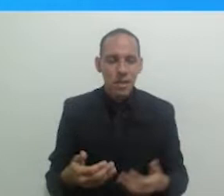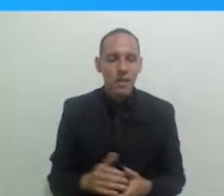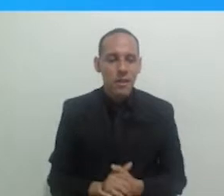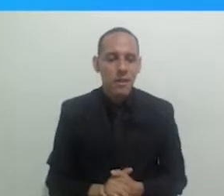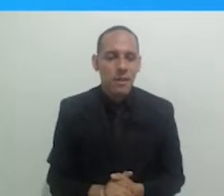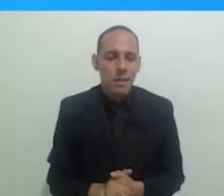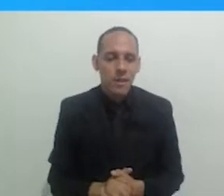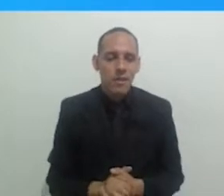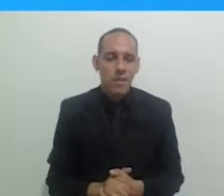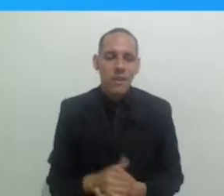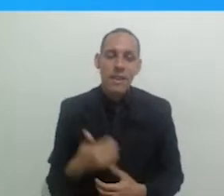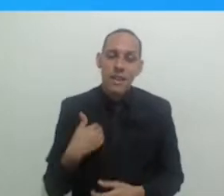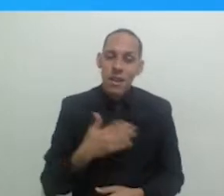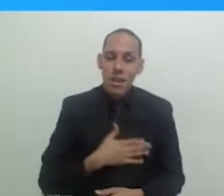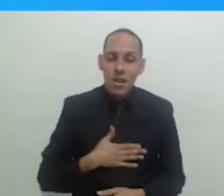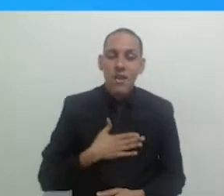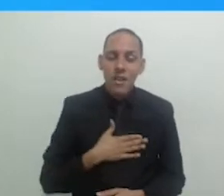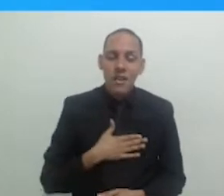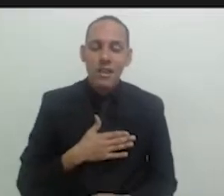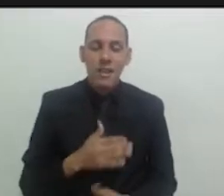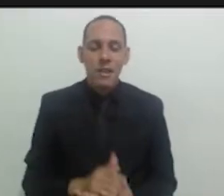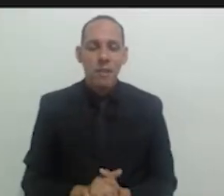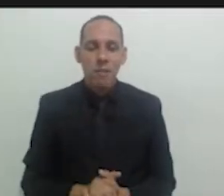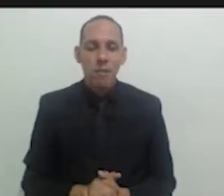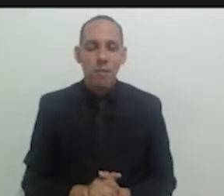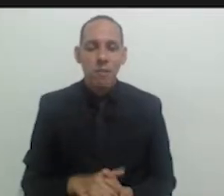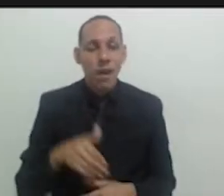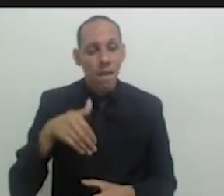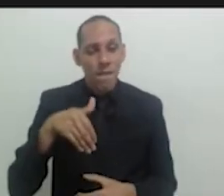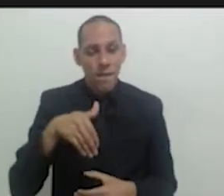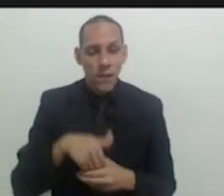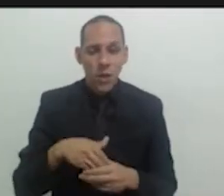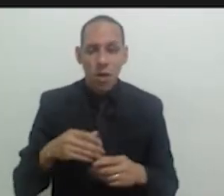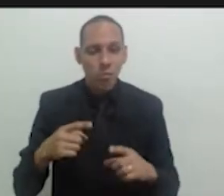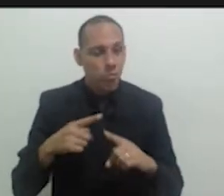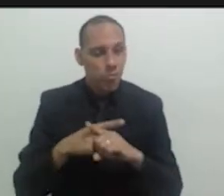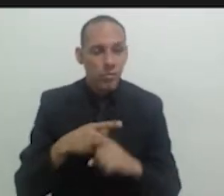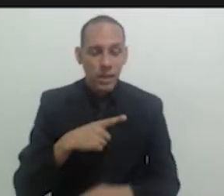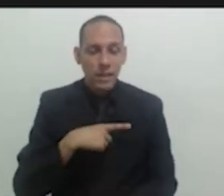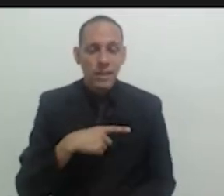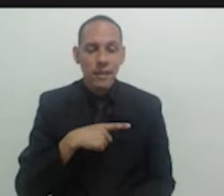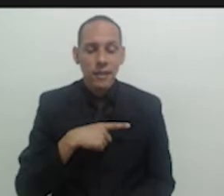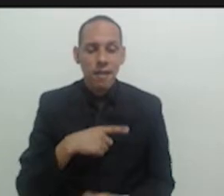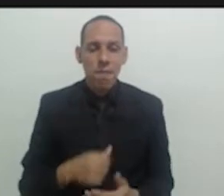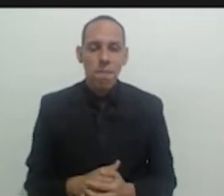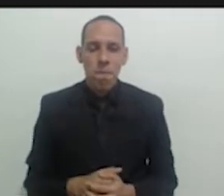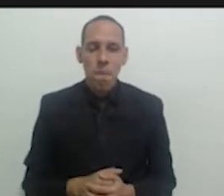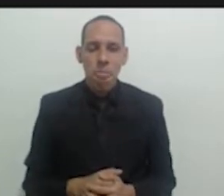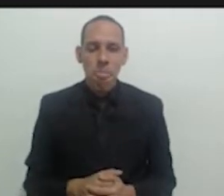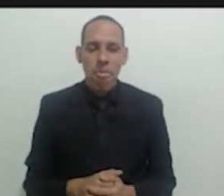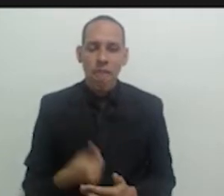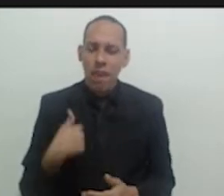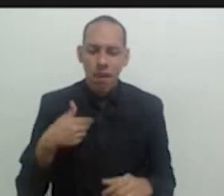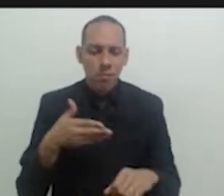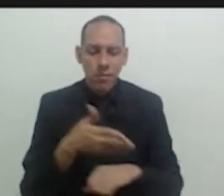gostaria, sim, há um voto divergente que foi lançado e que eu tive acesso, que é do